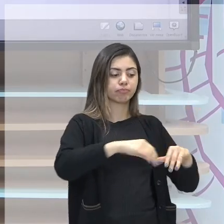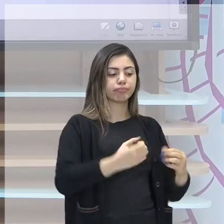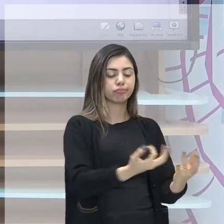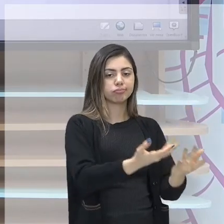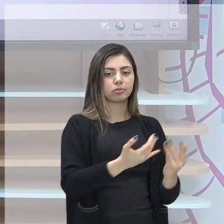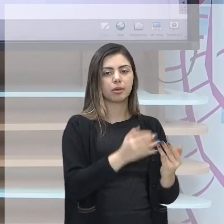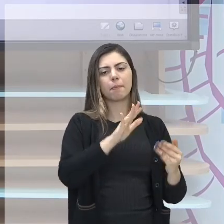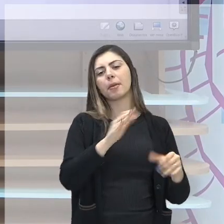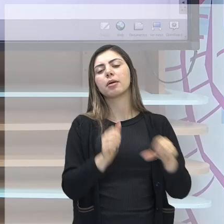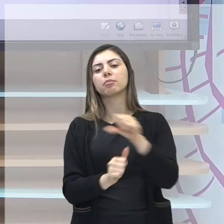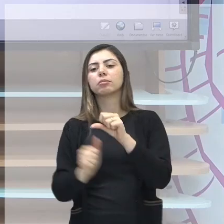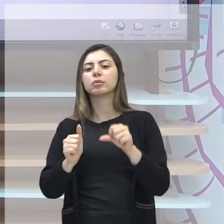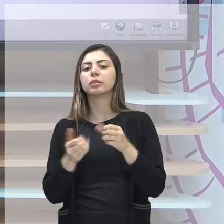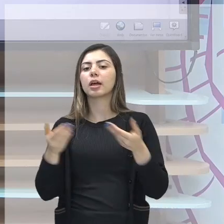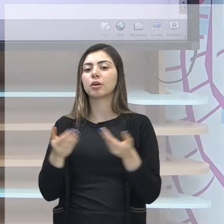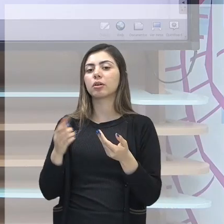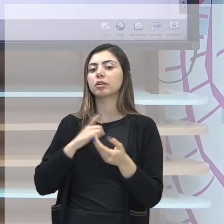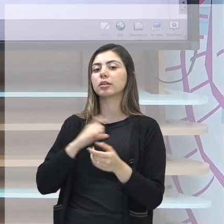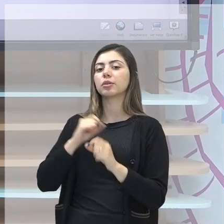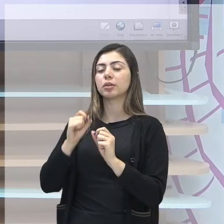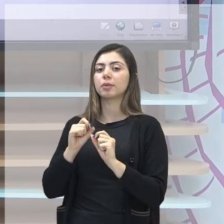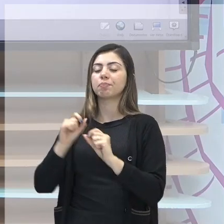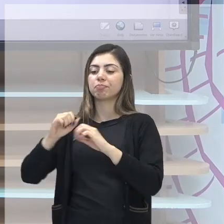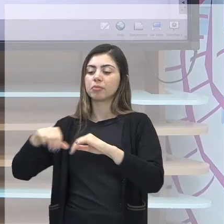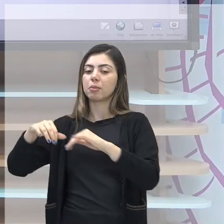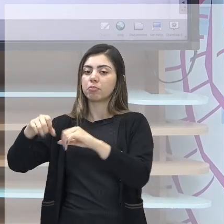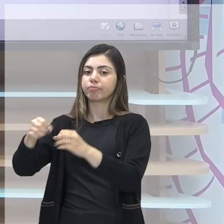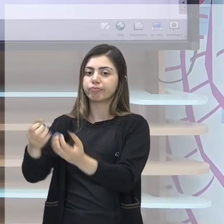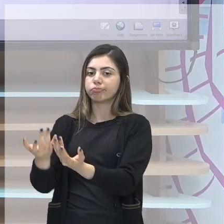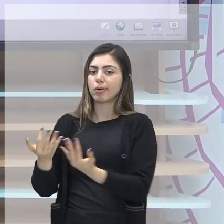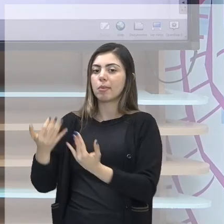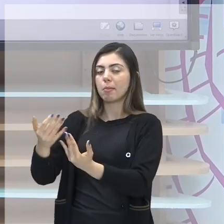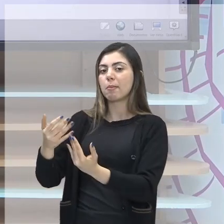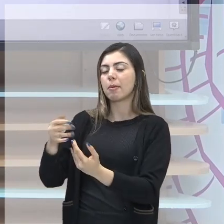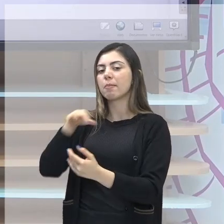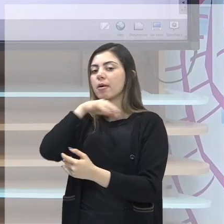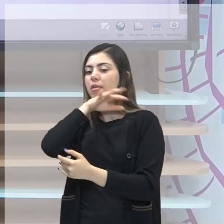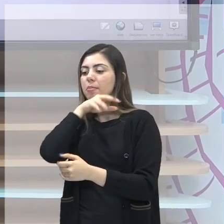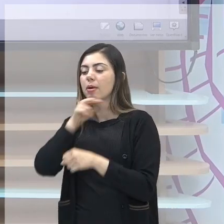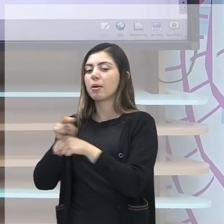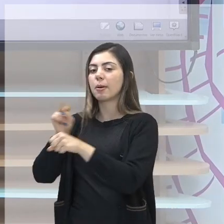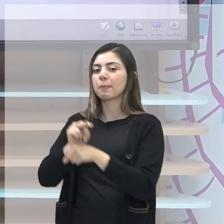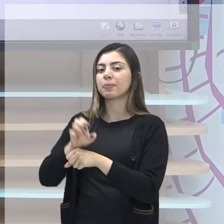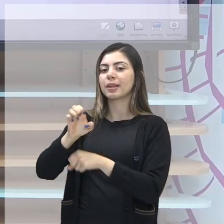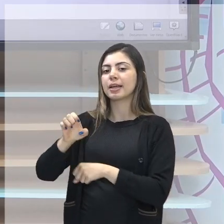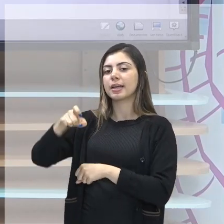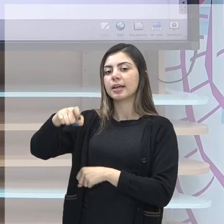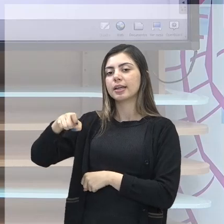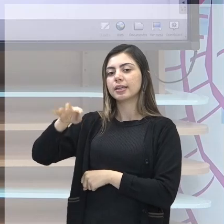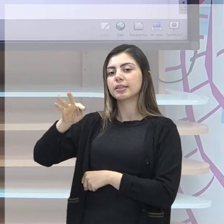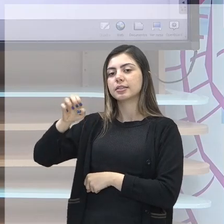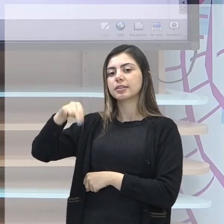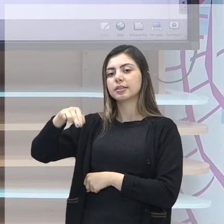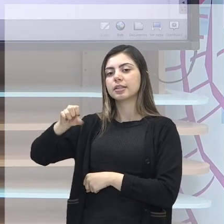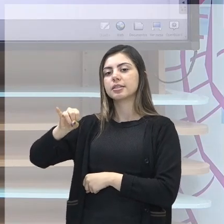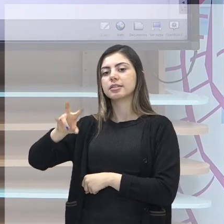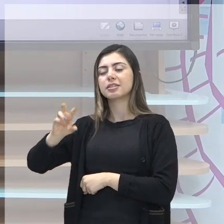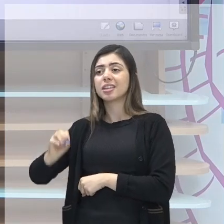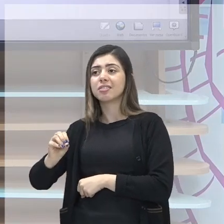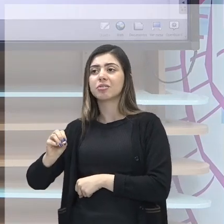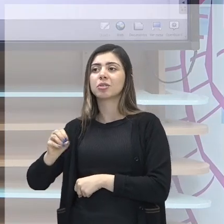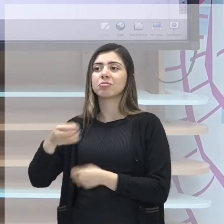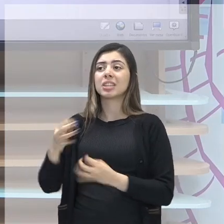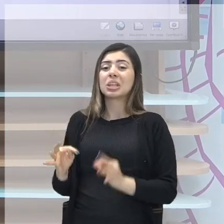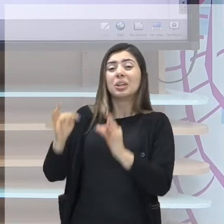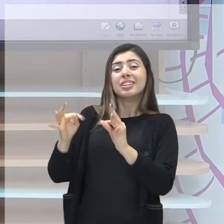Já a agricultura e pecuária extensiva, ela não utiliza tanta tecnologia no processo produtivo. Então a gente não tem muitas máquinas,